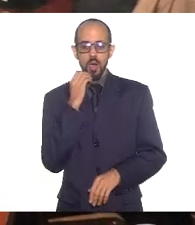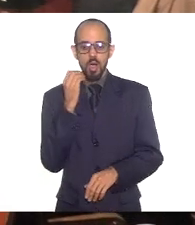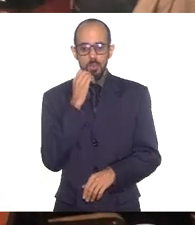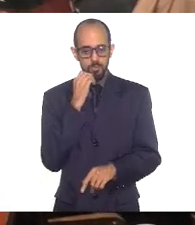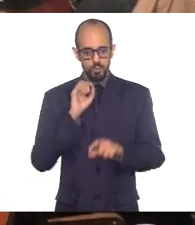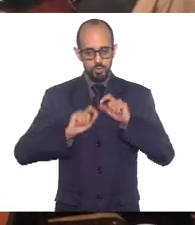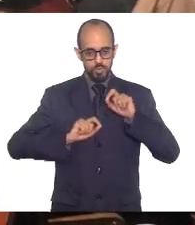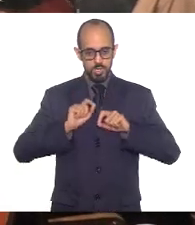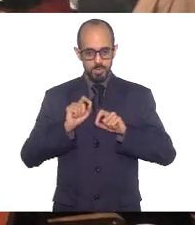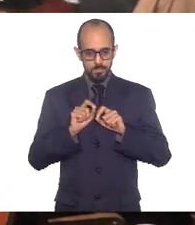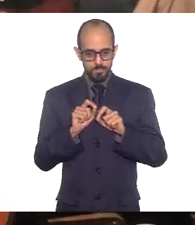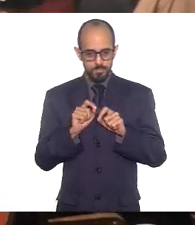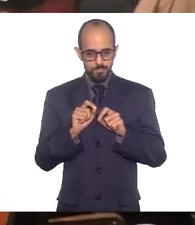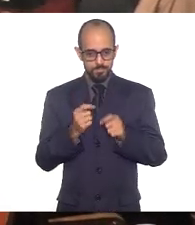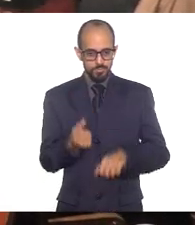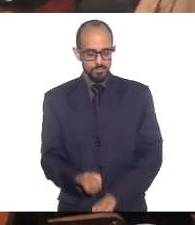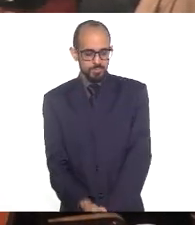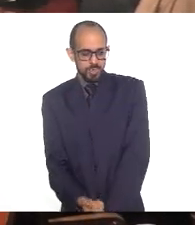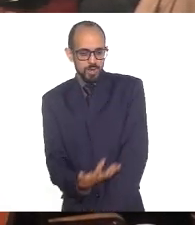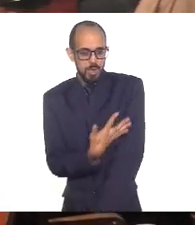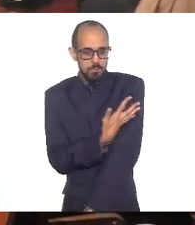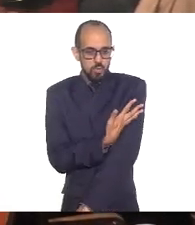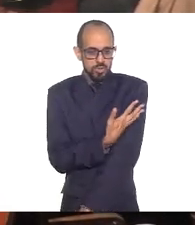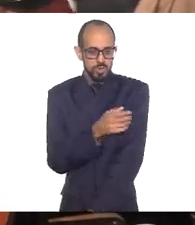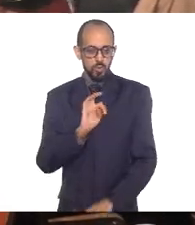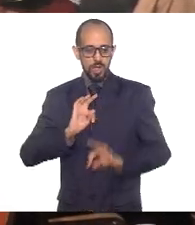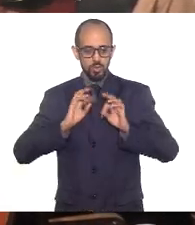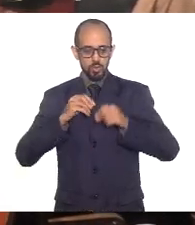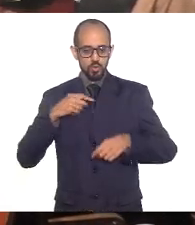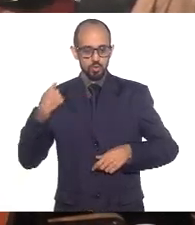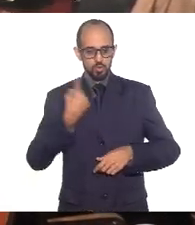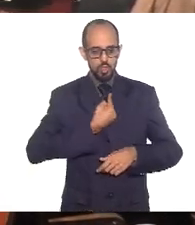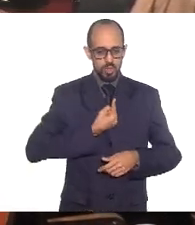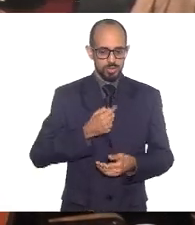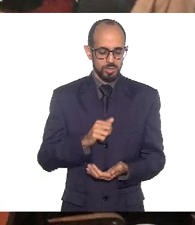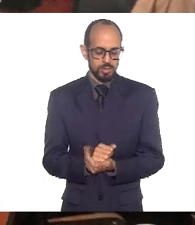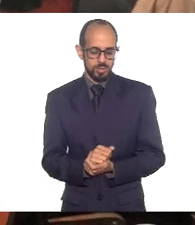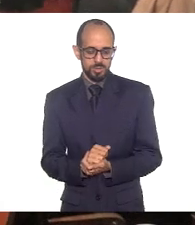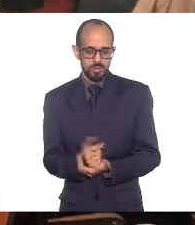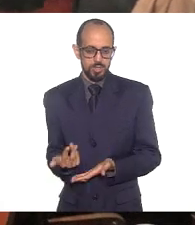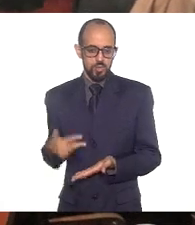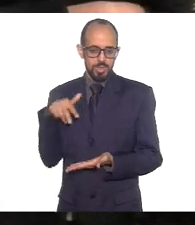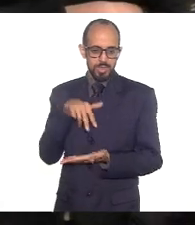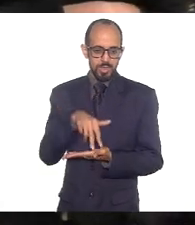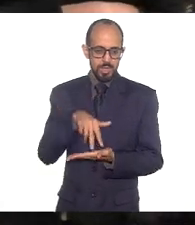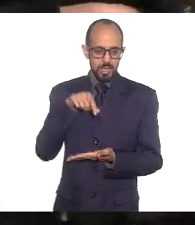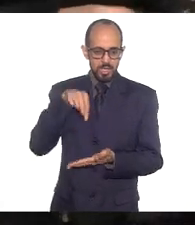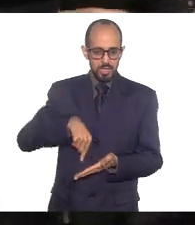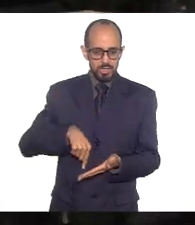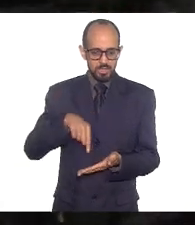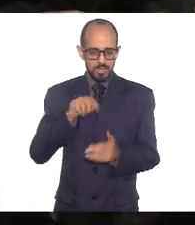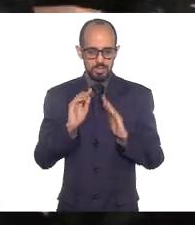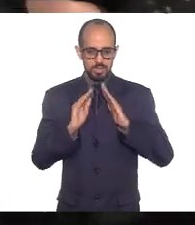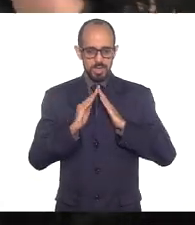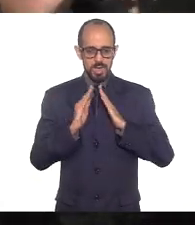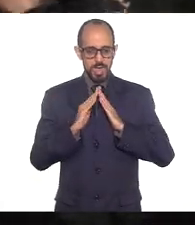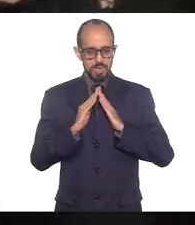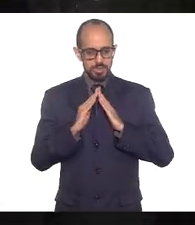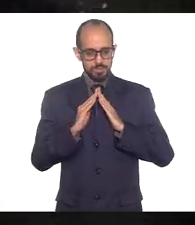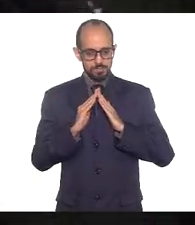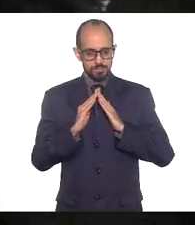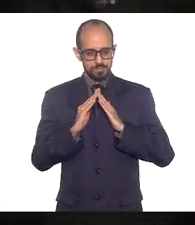que está emocionando a todos nós né Eu entrei aqui nessa casa